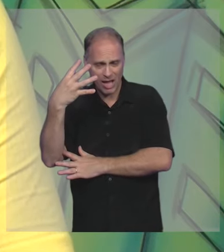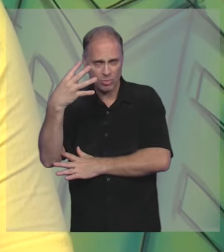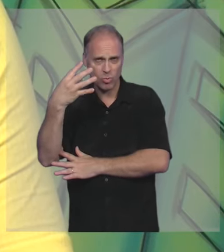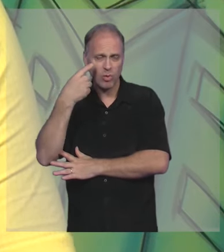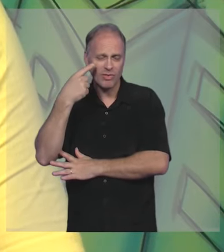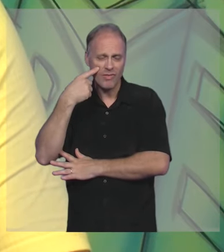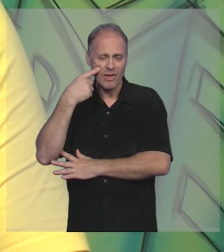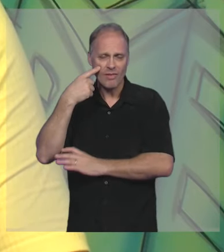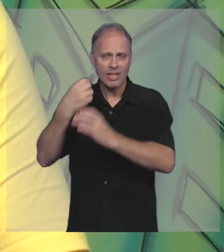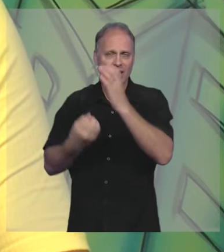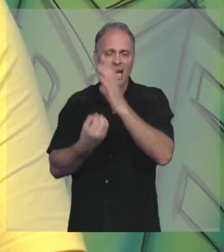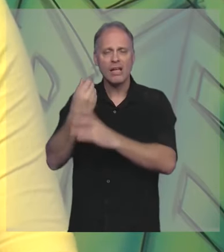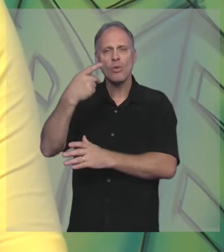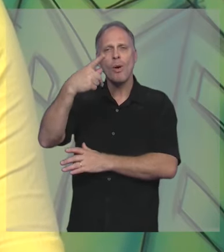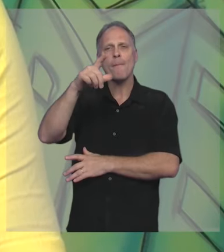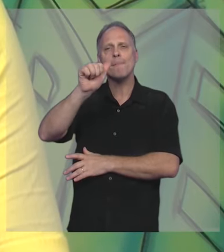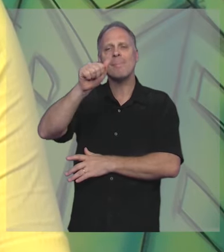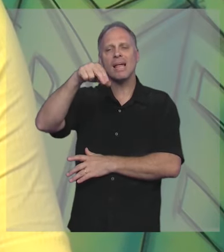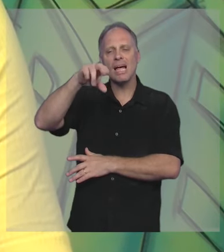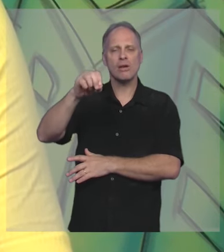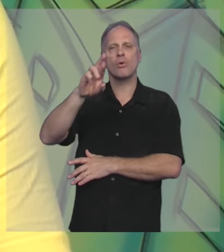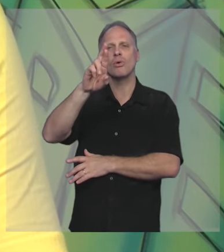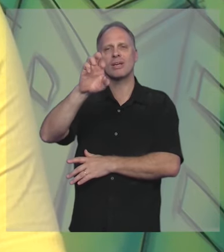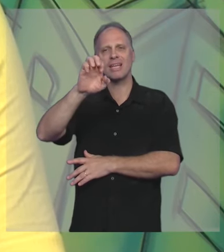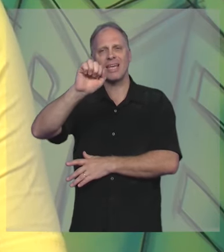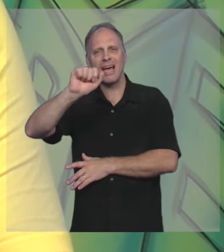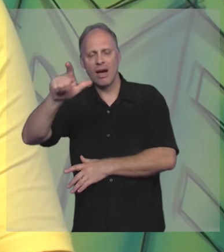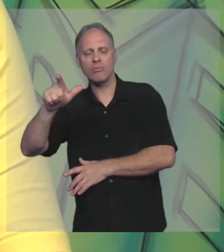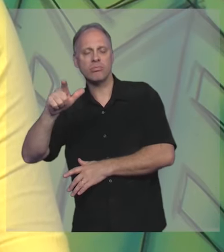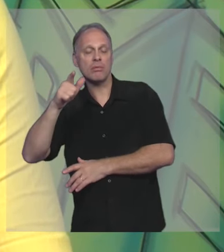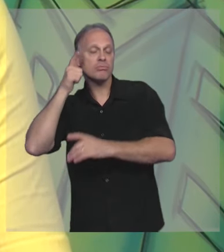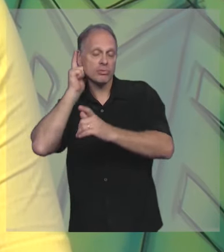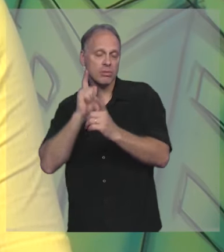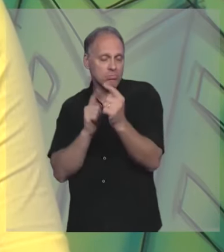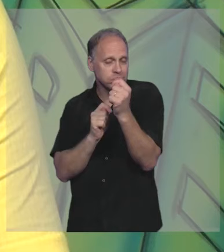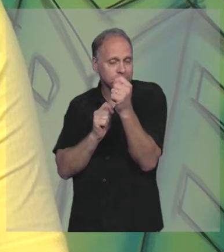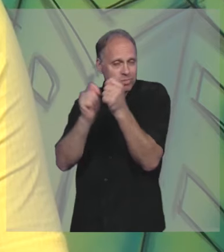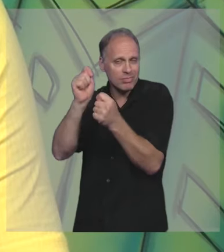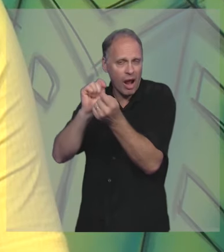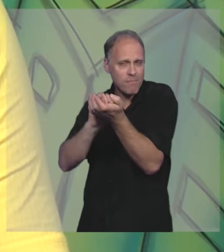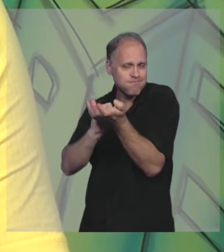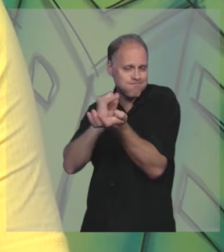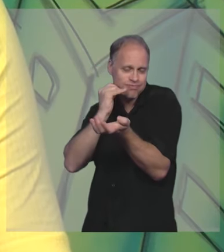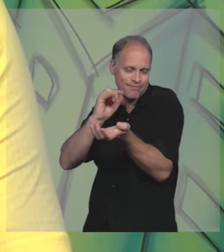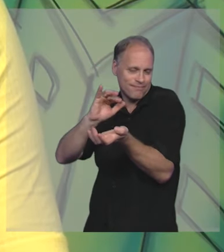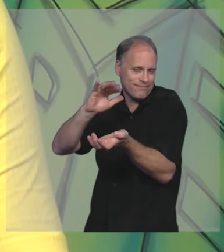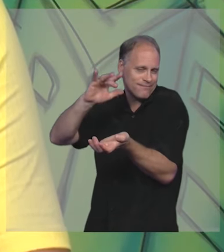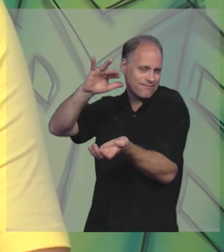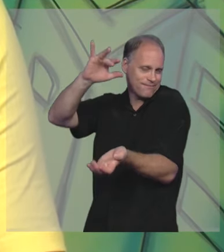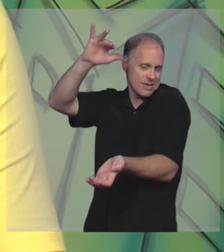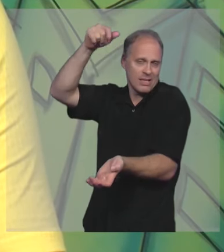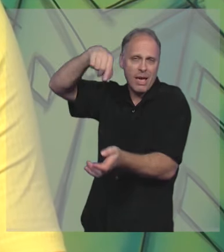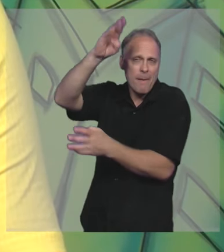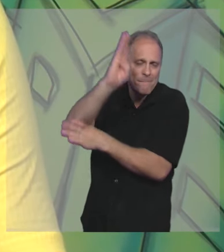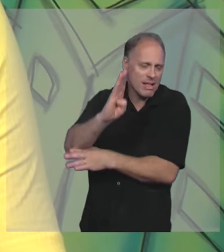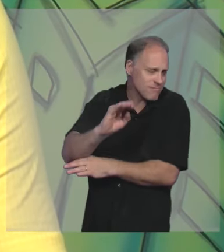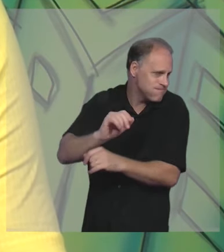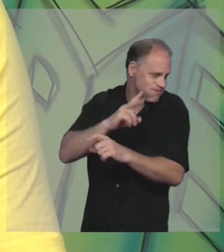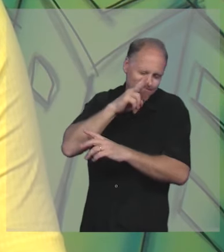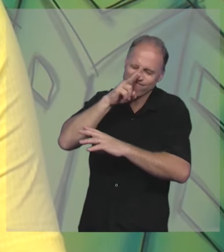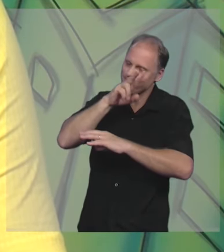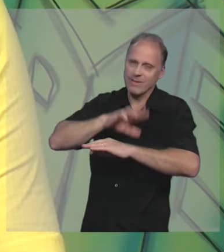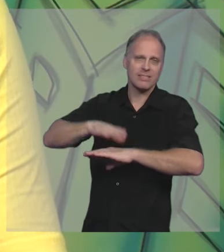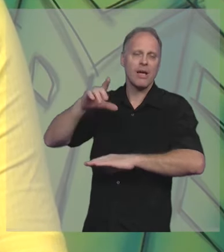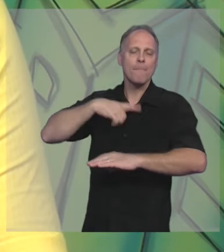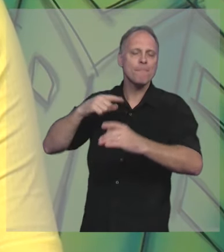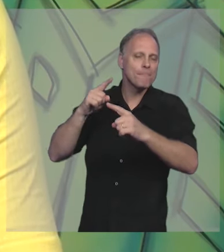nós estipulamos o Plano Real e conseguimos conter os altos índices inflacionários no Brasil, o primeiro ponto de